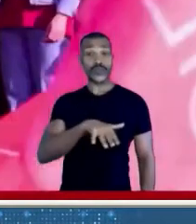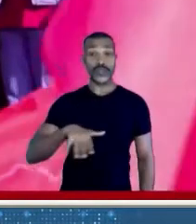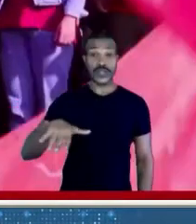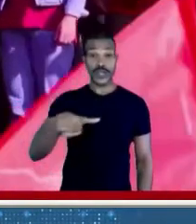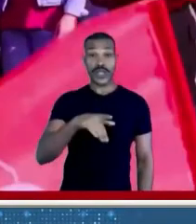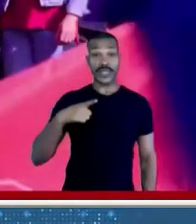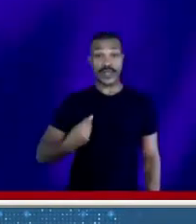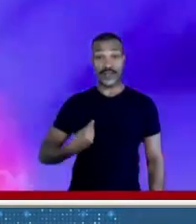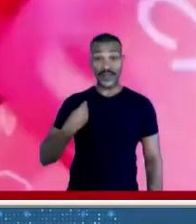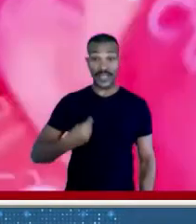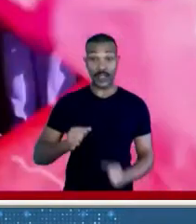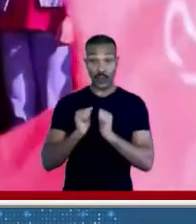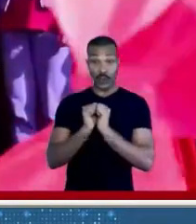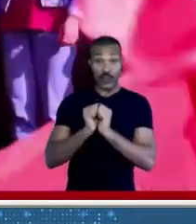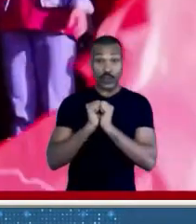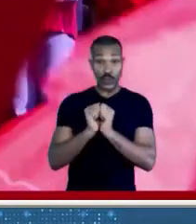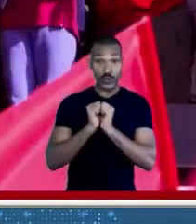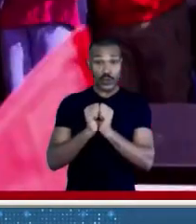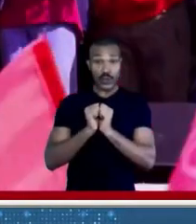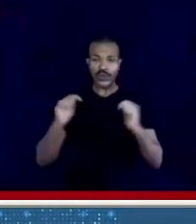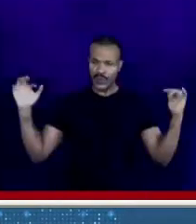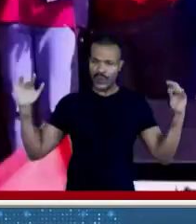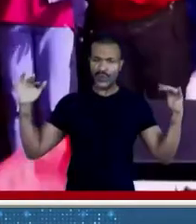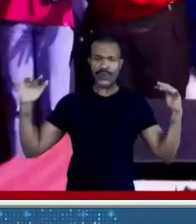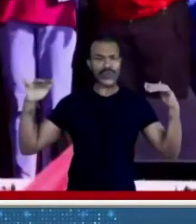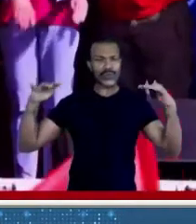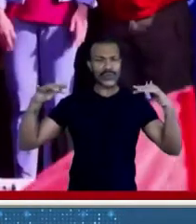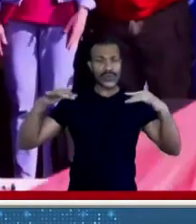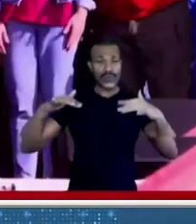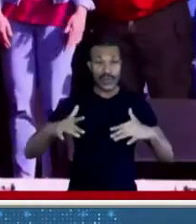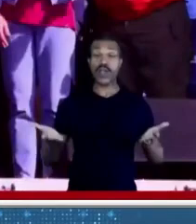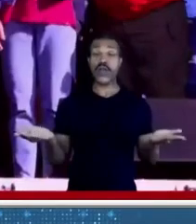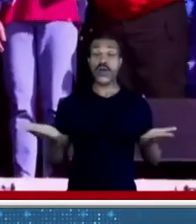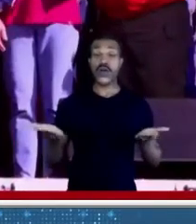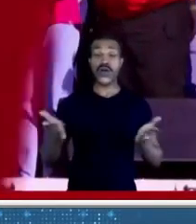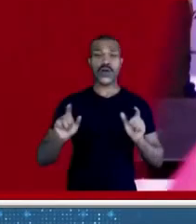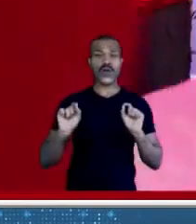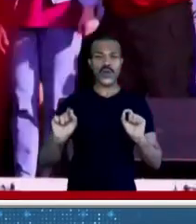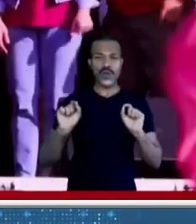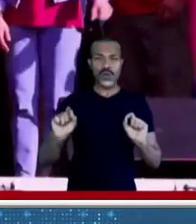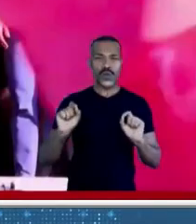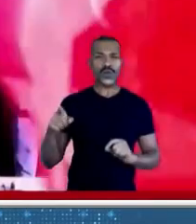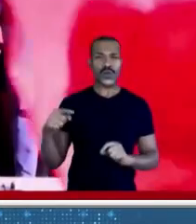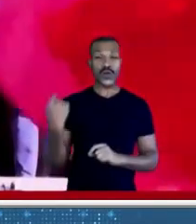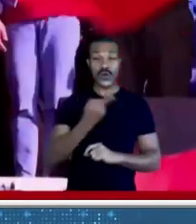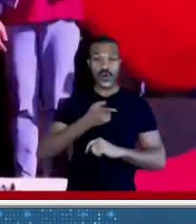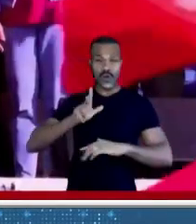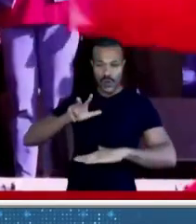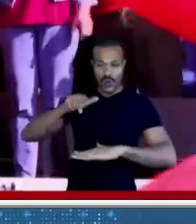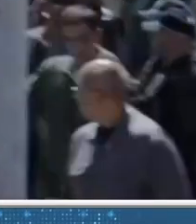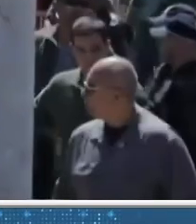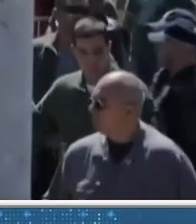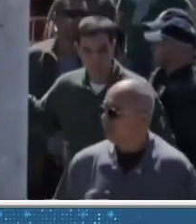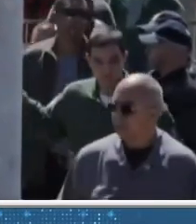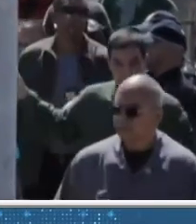Evidentemente que agora as assessorias e os estrategistas das campanhas irão definir um roteiro mais apropriado